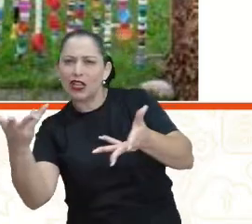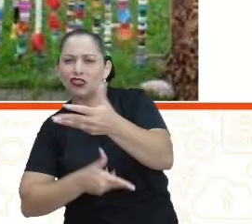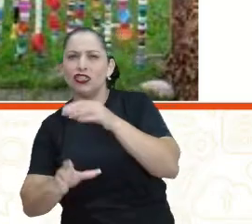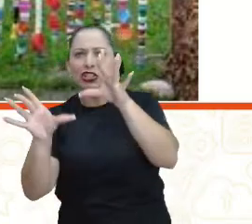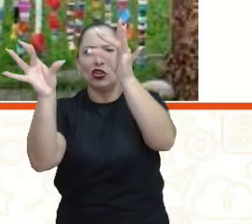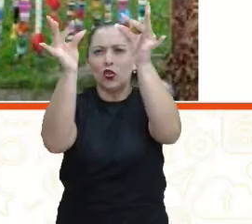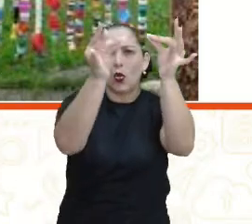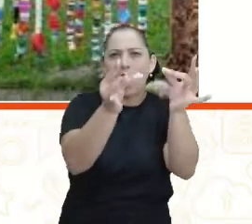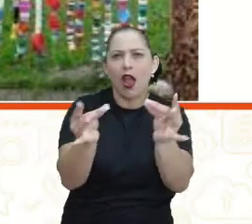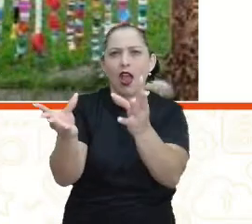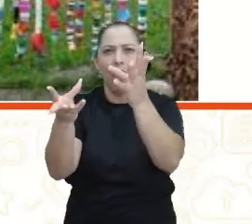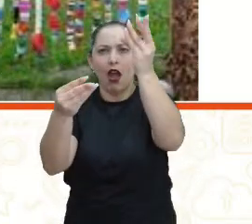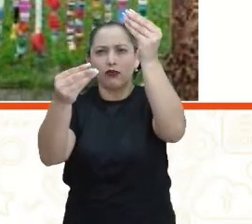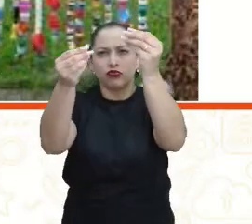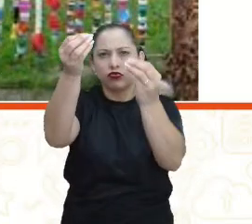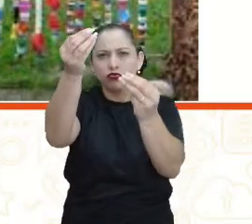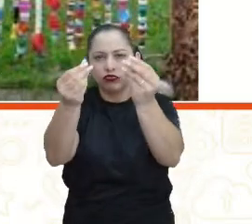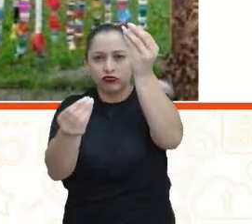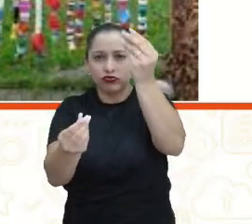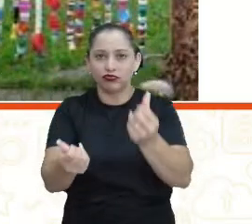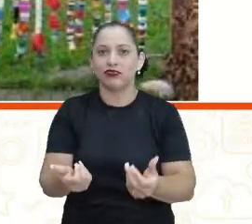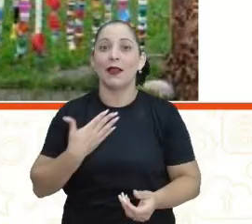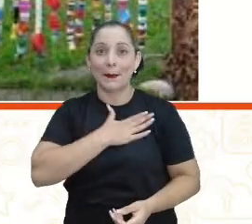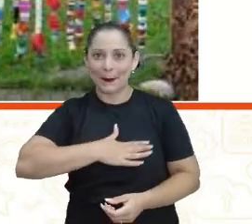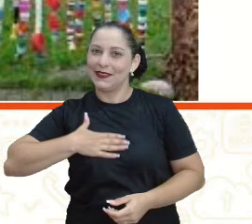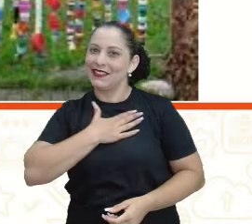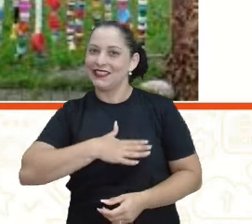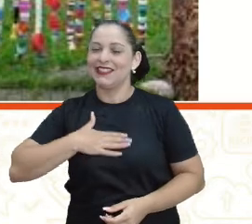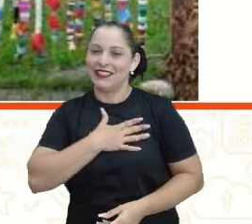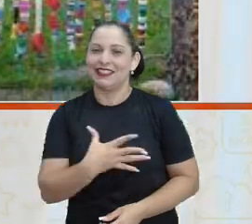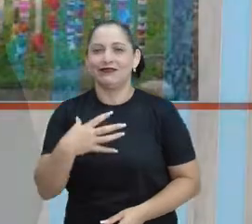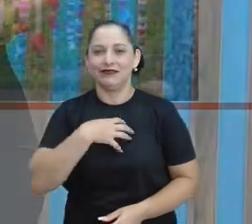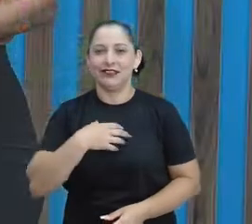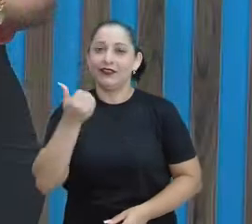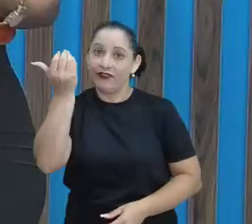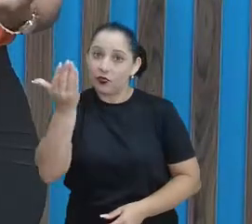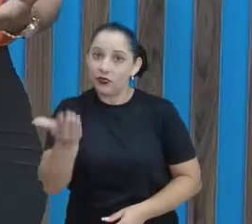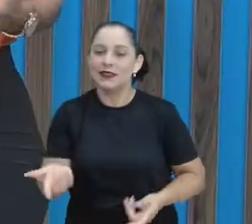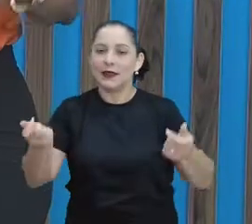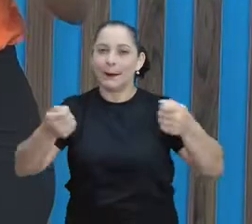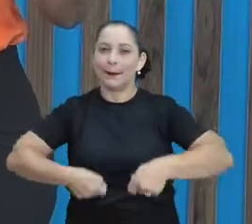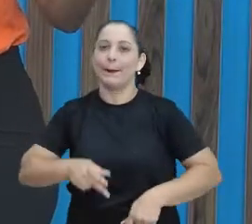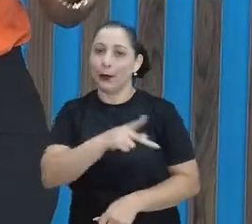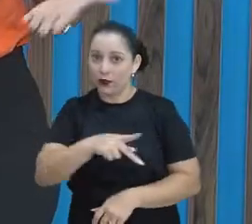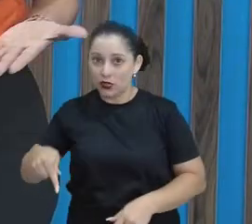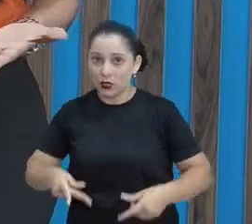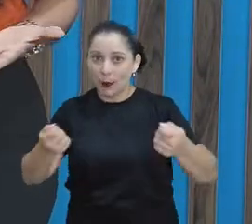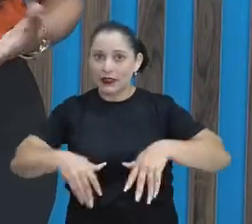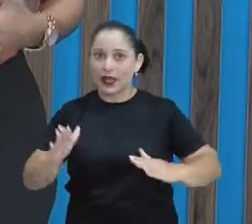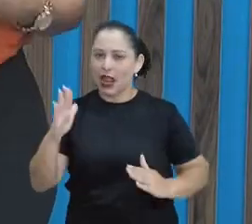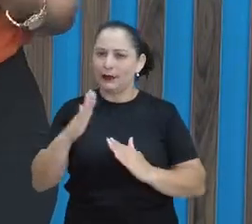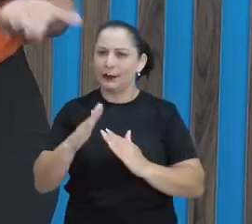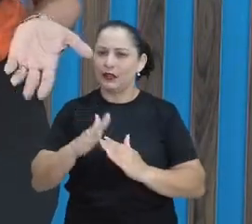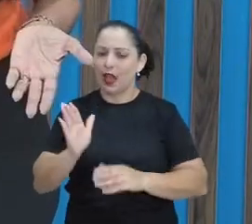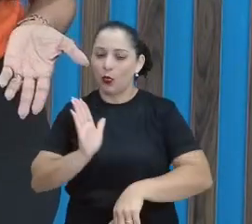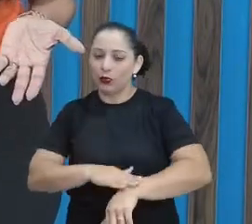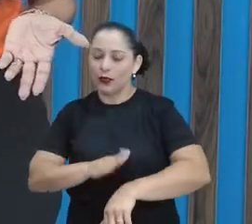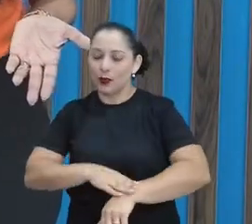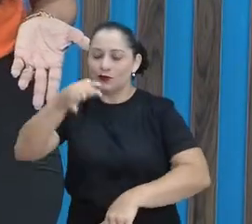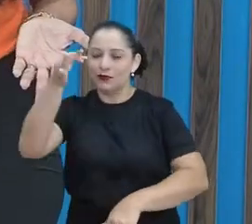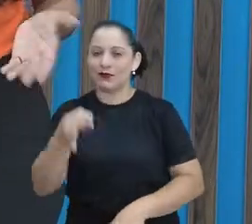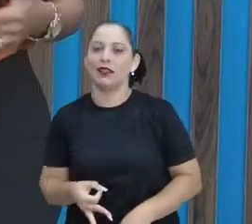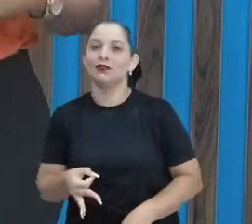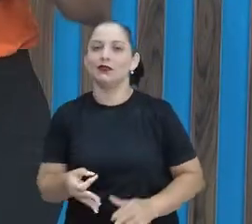estímulo. Obviamente que se é uma coisa lúdica e prazerosa, você vai precisar, enquanto professor, delimitar o momento de interação